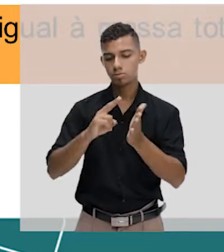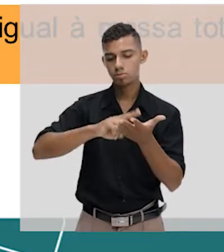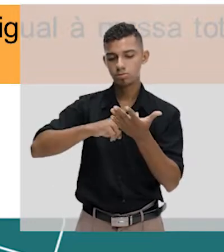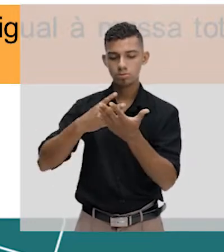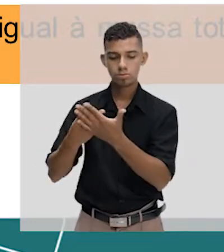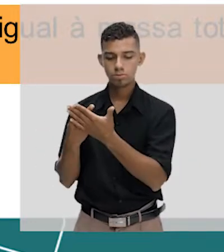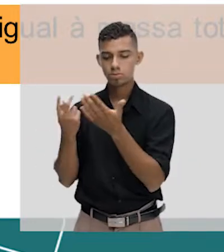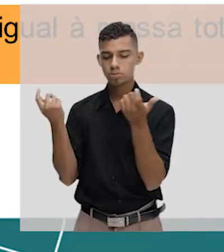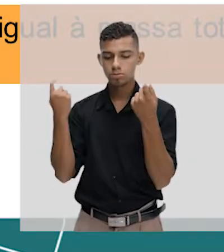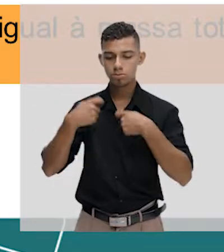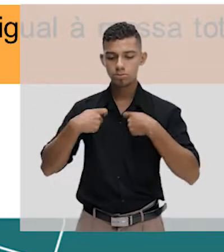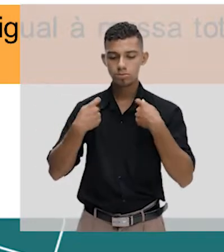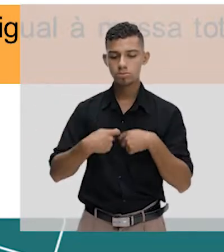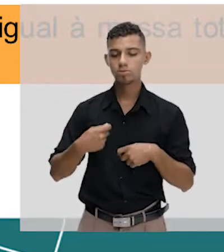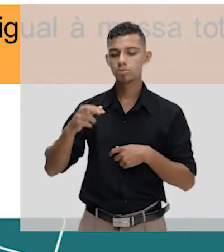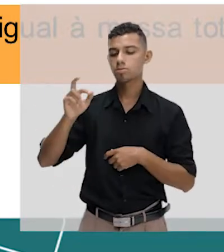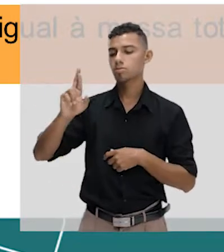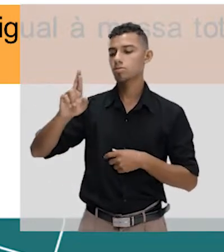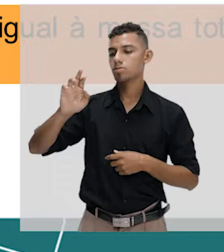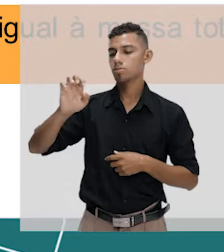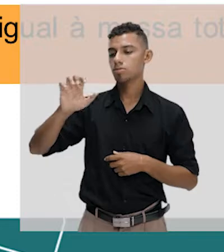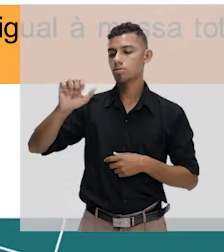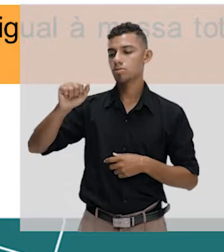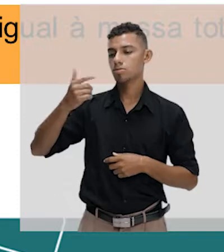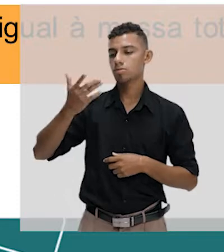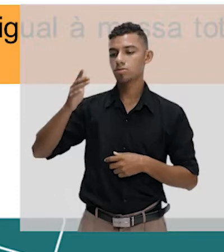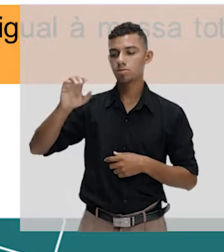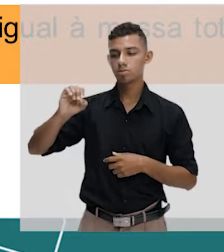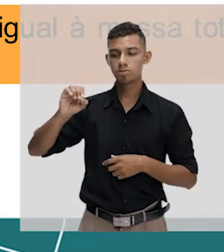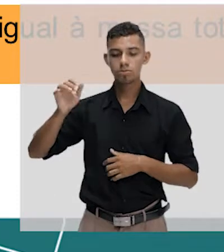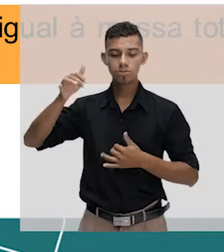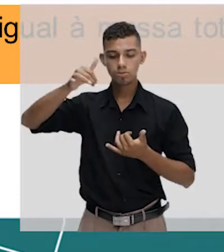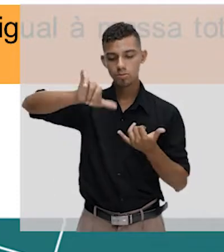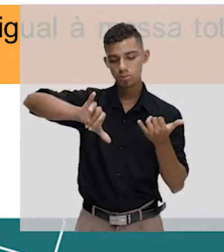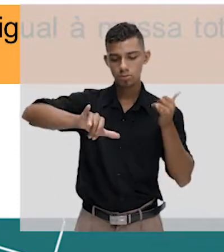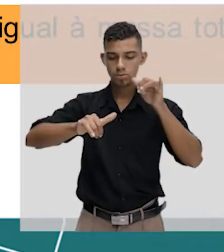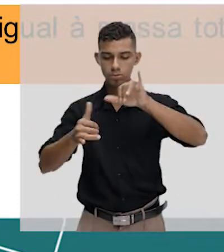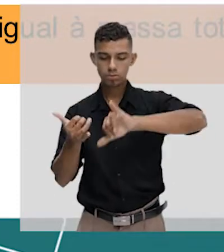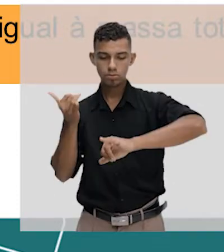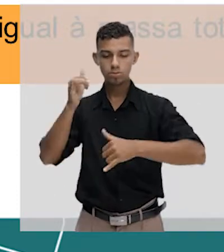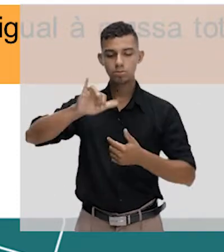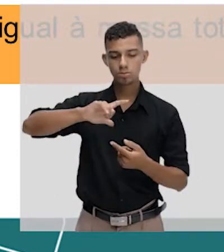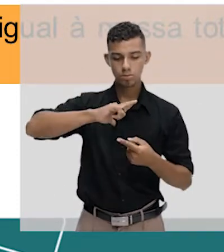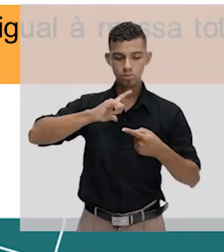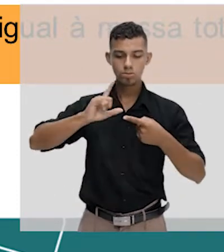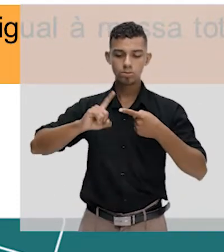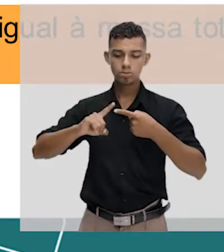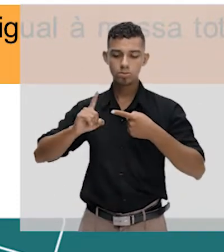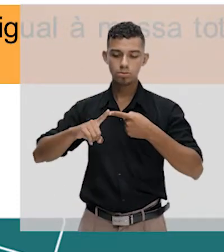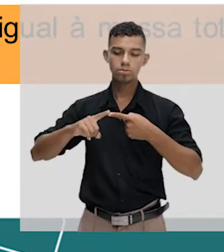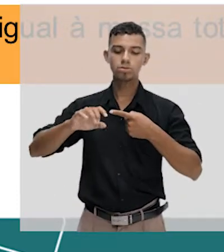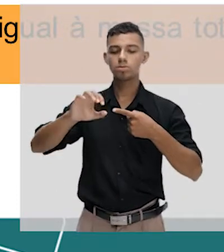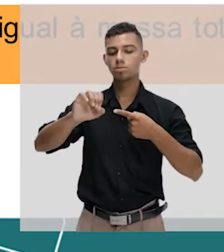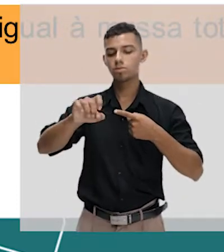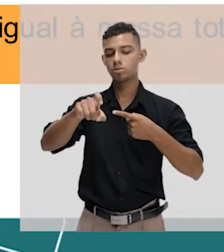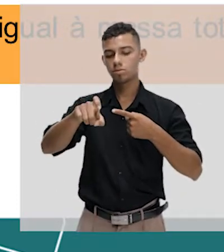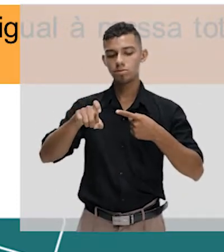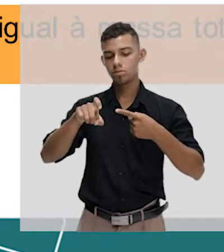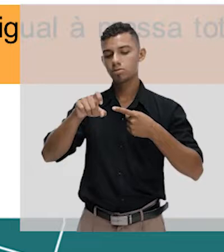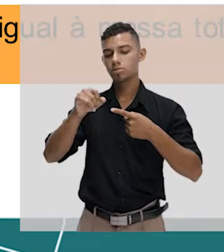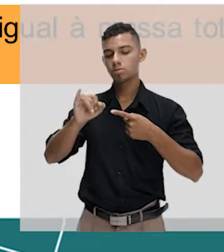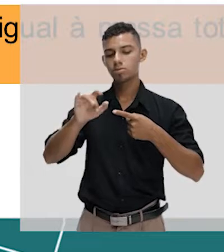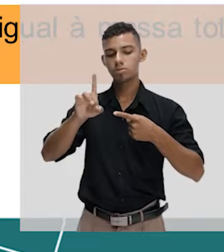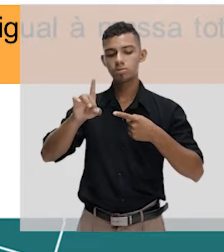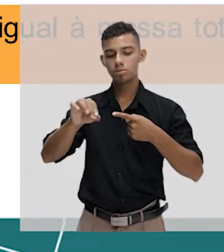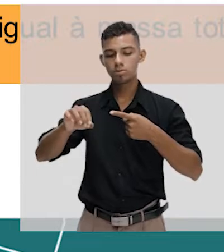lido na forma de uma reação química, tá bom? Então nós temos o óxido de mercúrio, que é uma